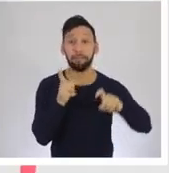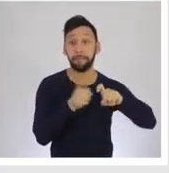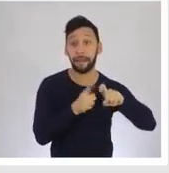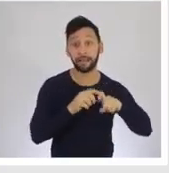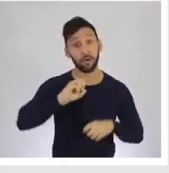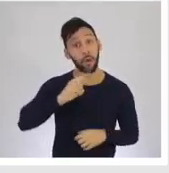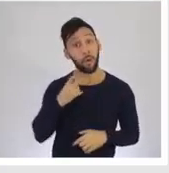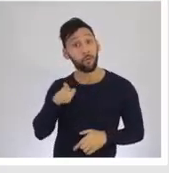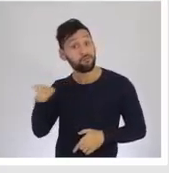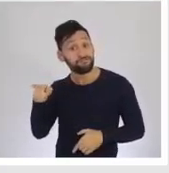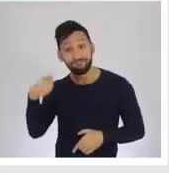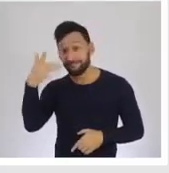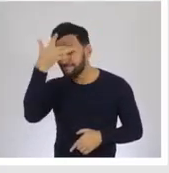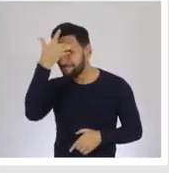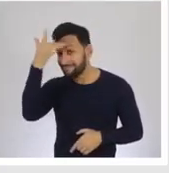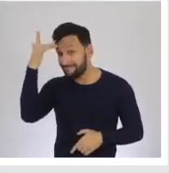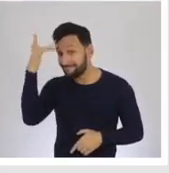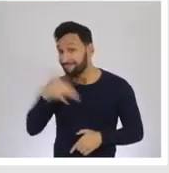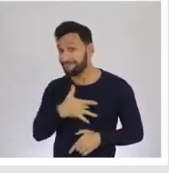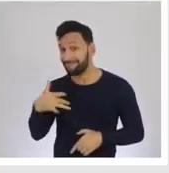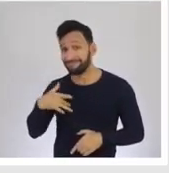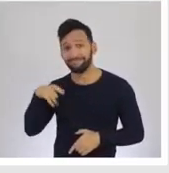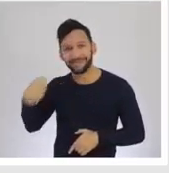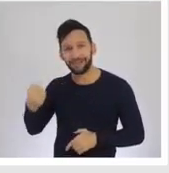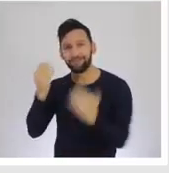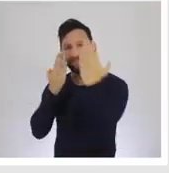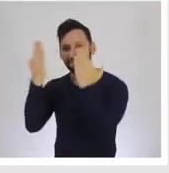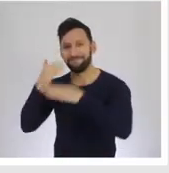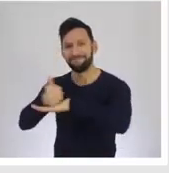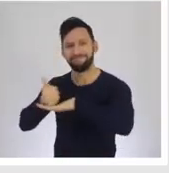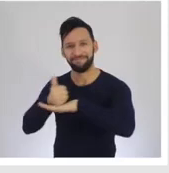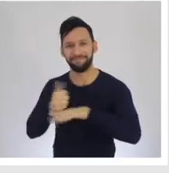novo coronavírus ou relacionados à saúde mental.